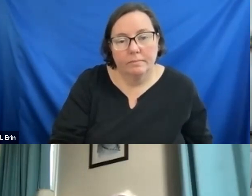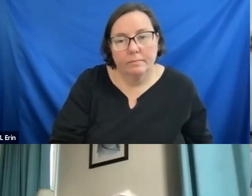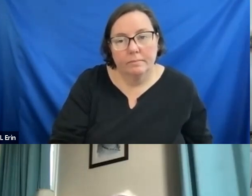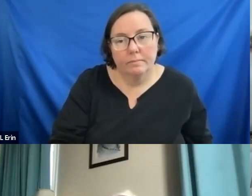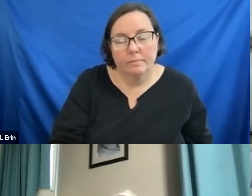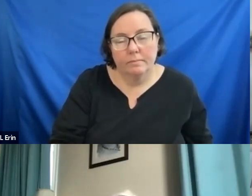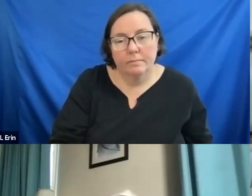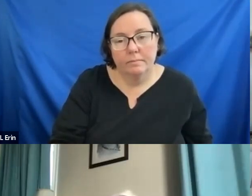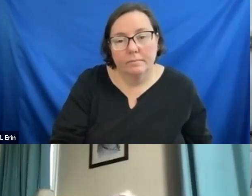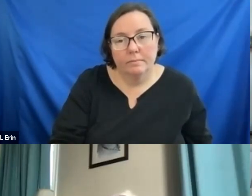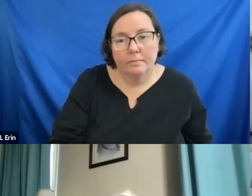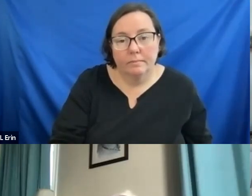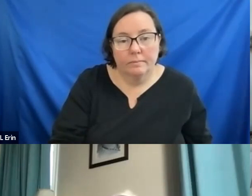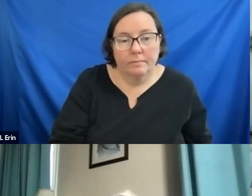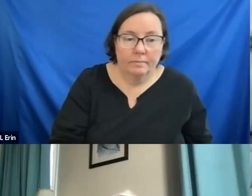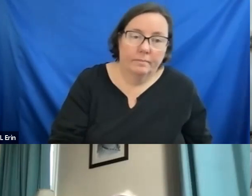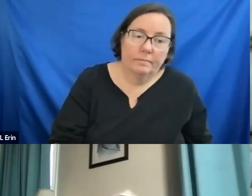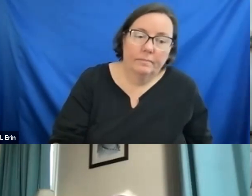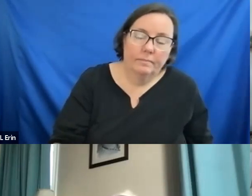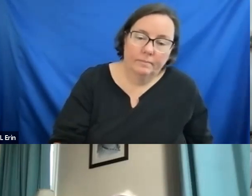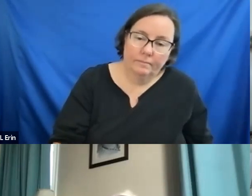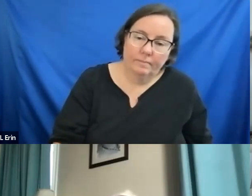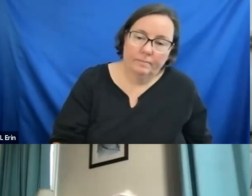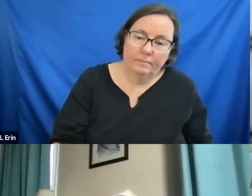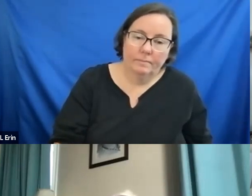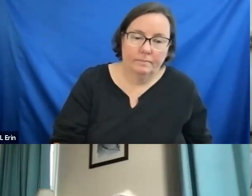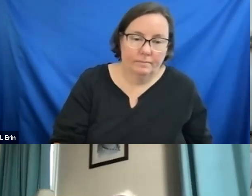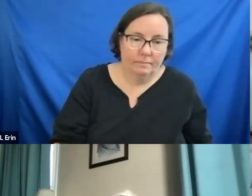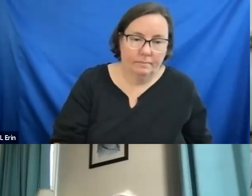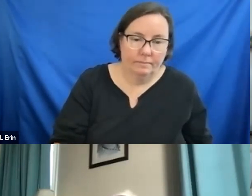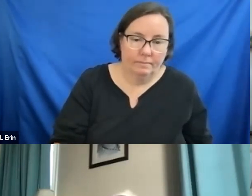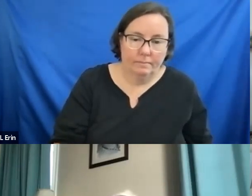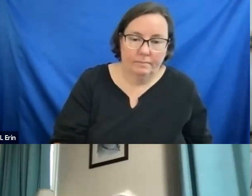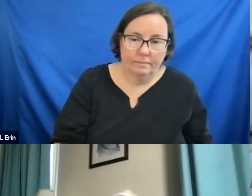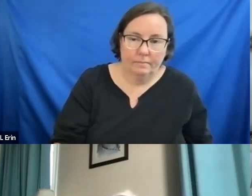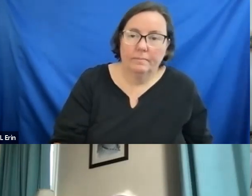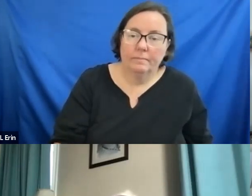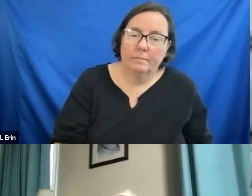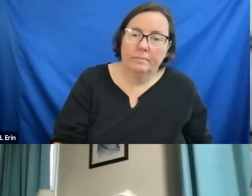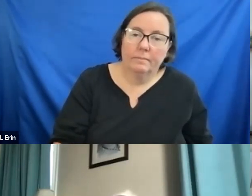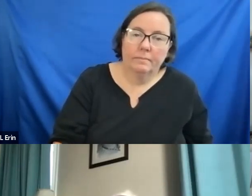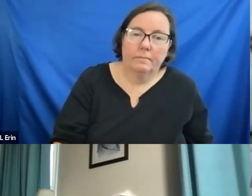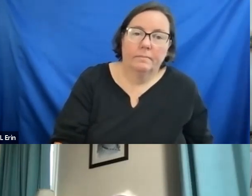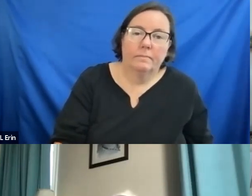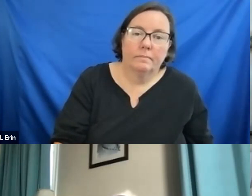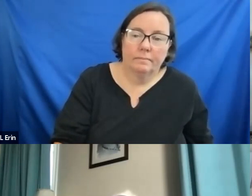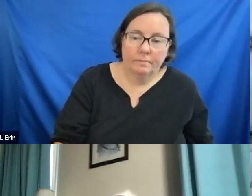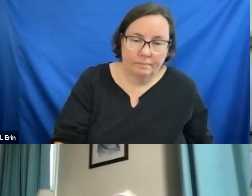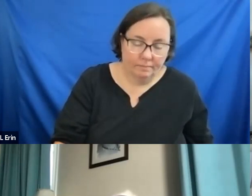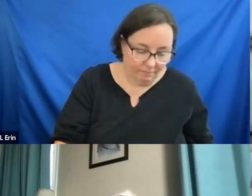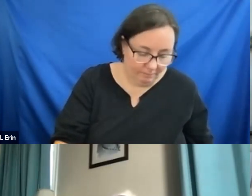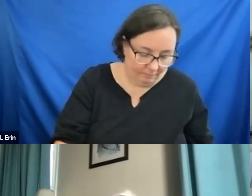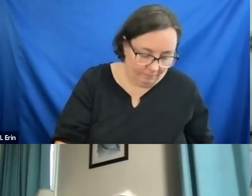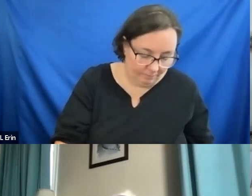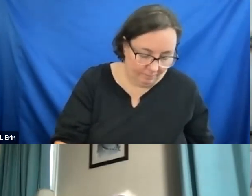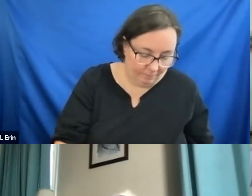e você usa móvel, tem 2 opções na baixo, que você coloca crioulo, e se você usa computador também, tá